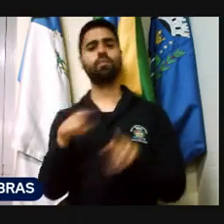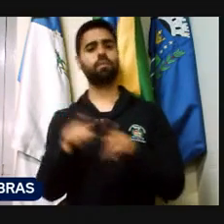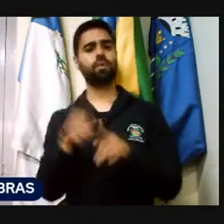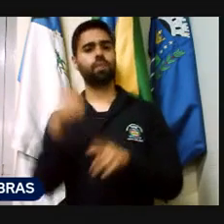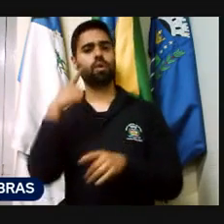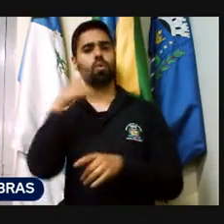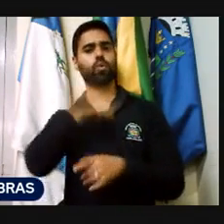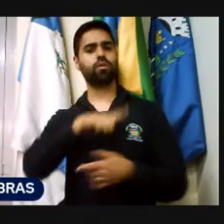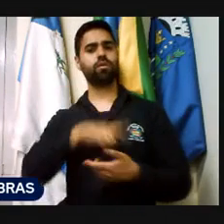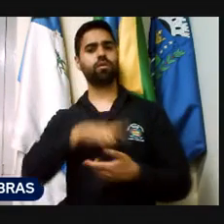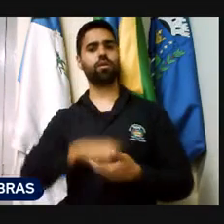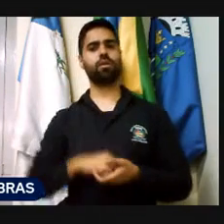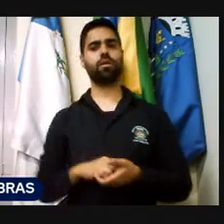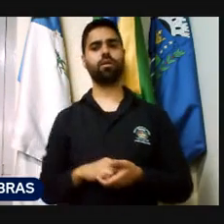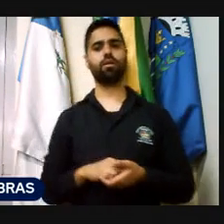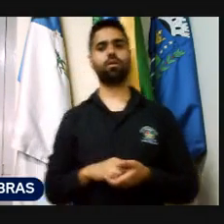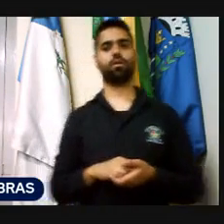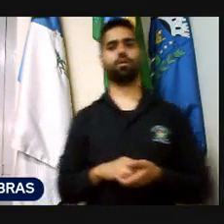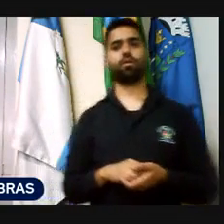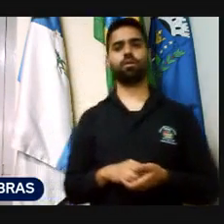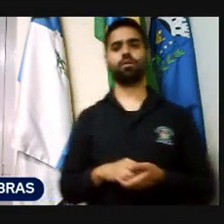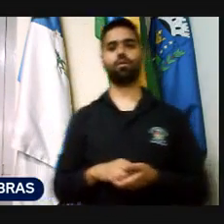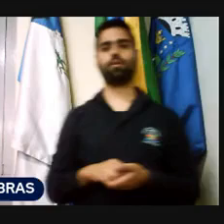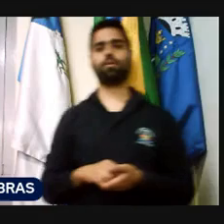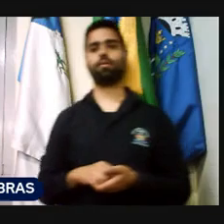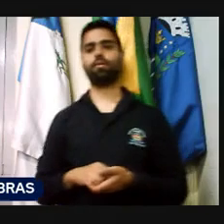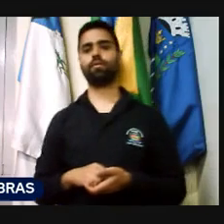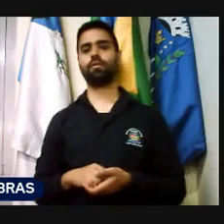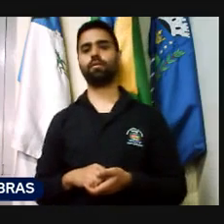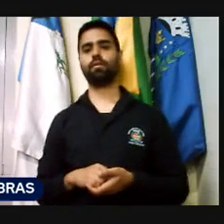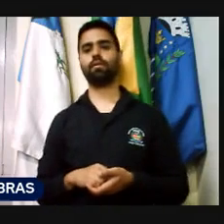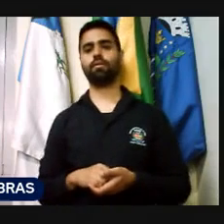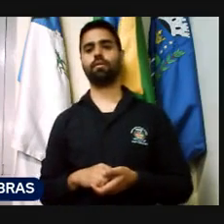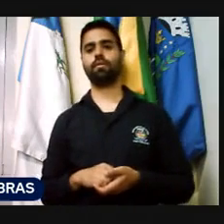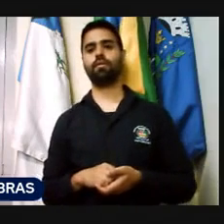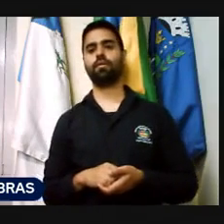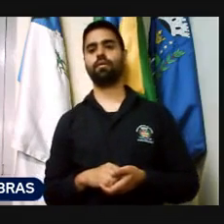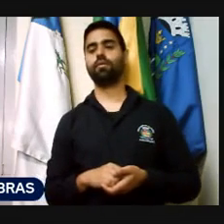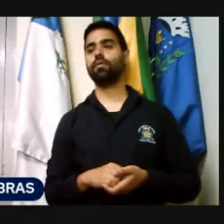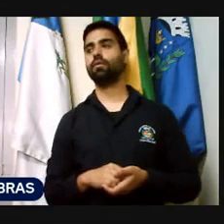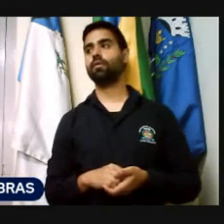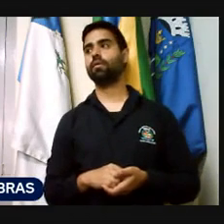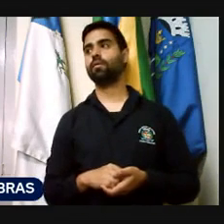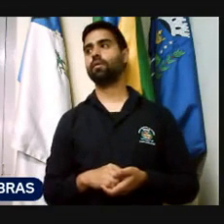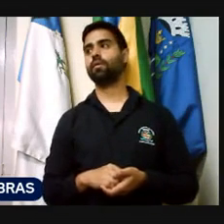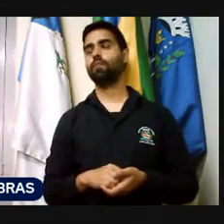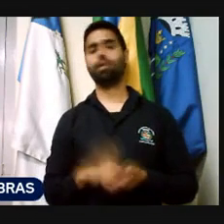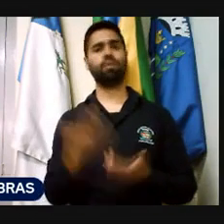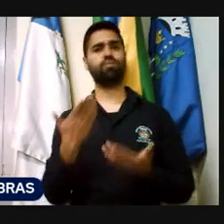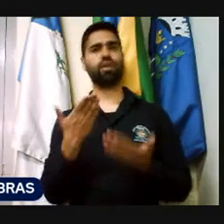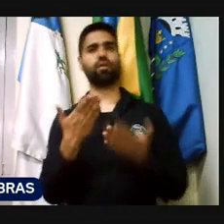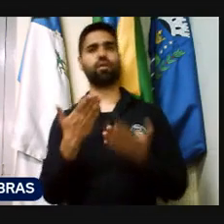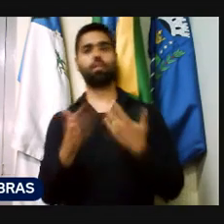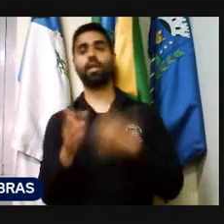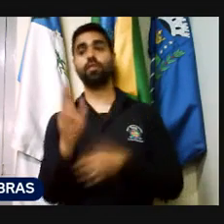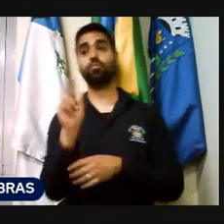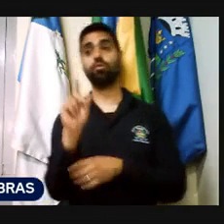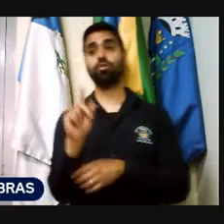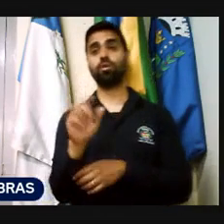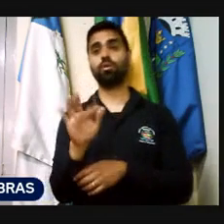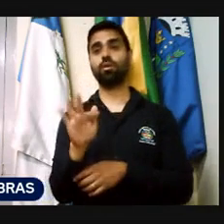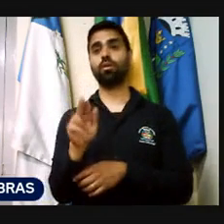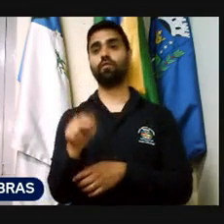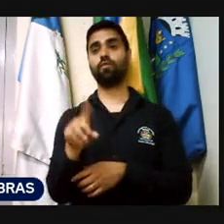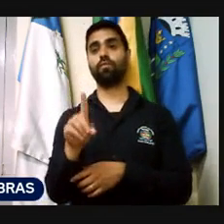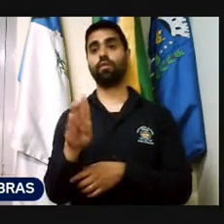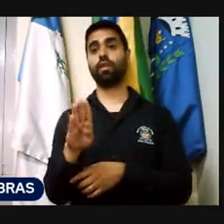que está, né, nas contas do Fundeb não ser, inclusive, devolvido e a gente perder essa quantia desse